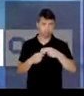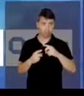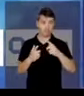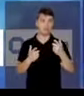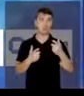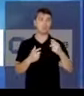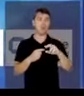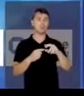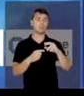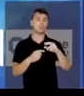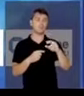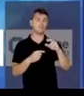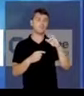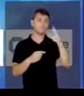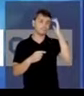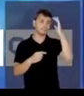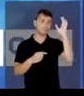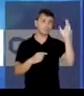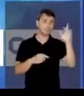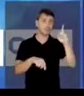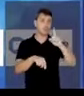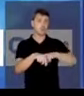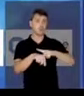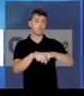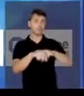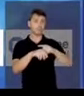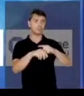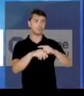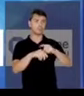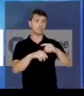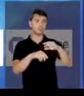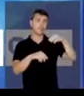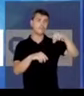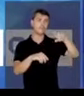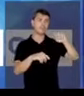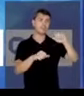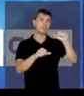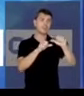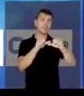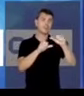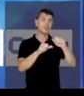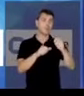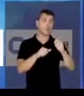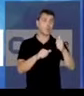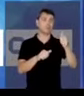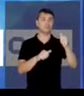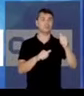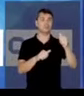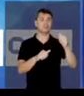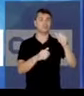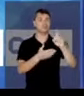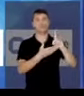ser por mim, não, que eu não gosto de atacar ninguém, não gosto de baixar o livro na campanha, mas vocês vão ver o que vai acontecer na